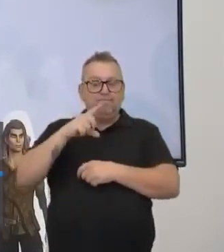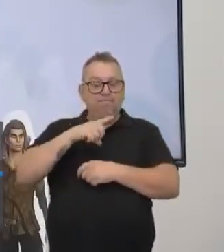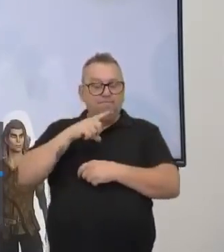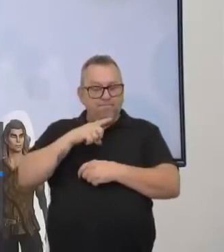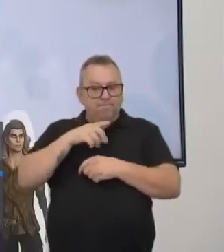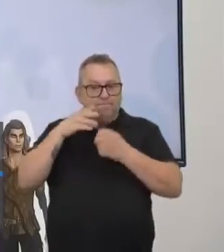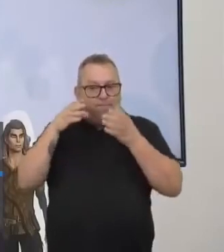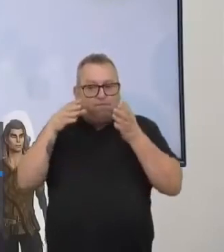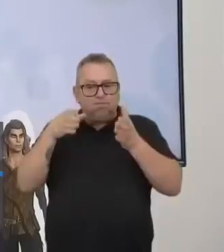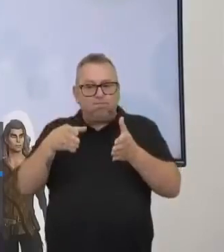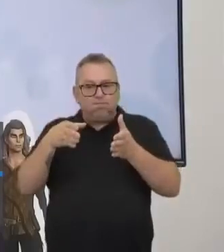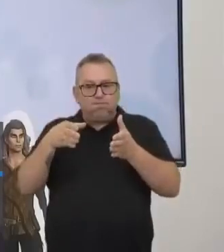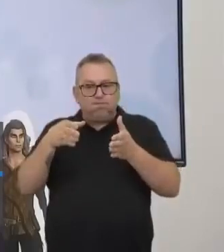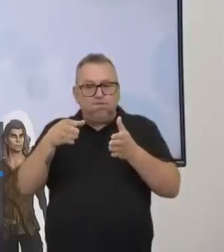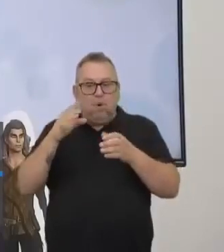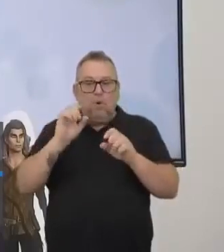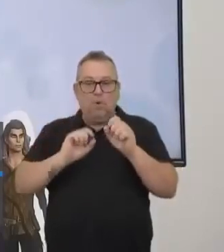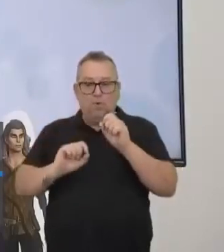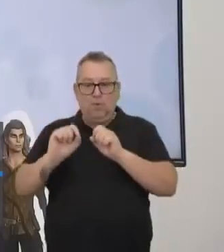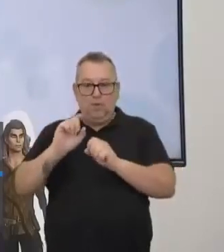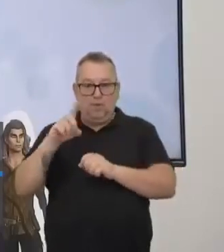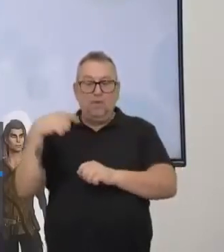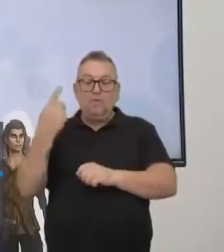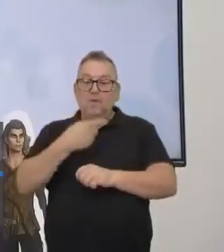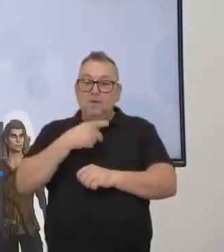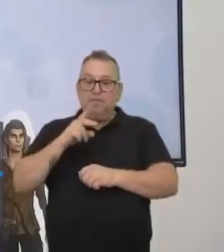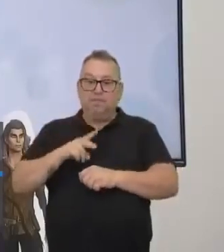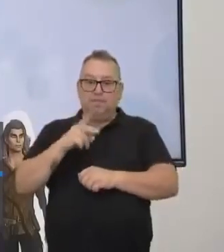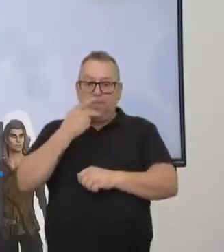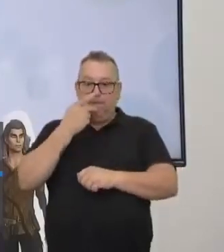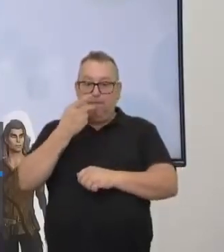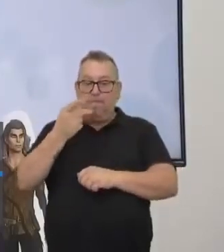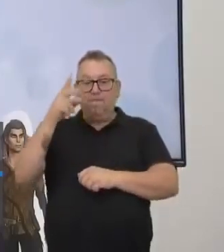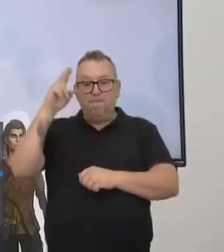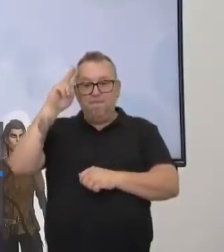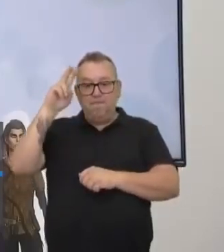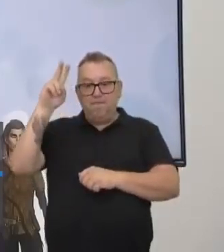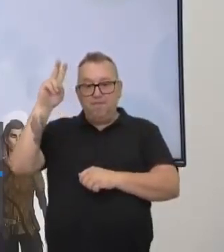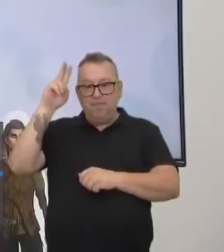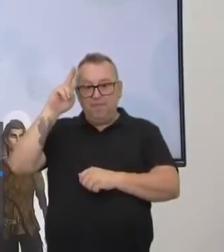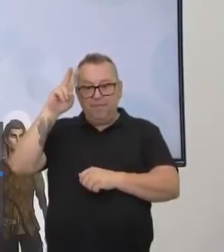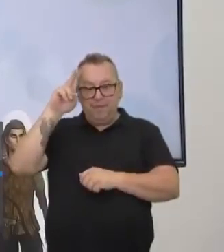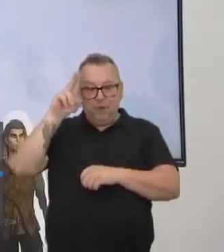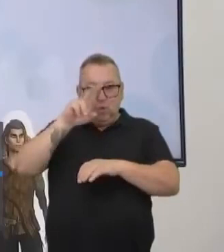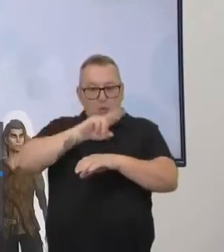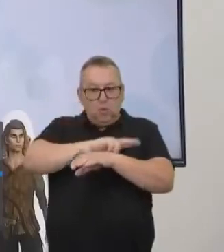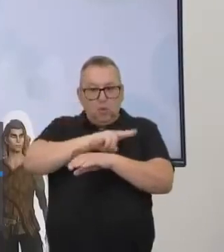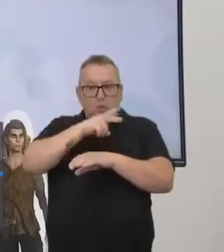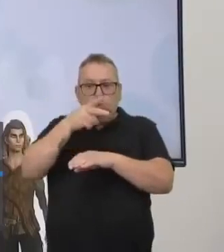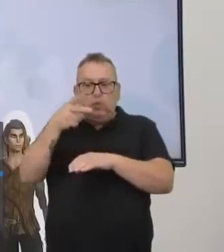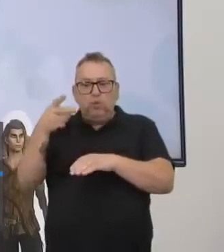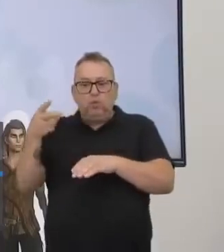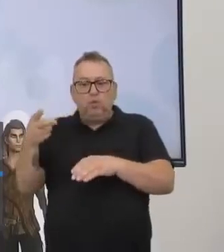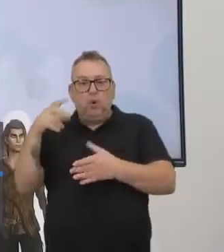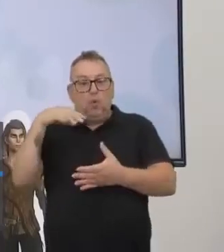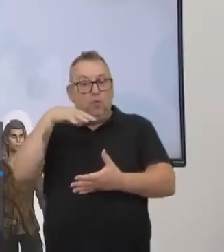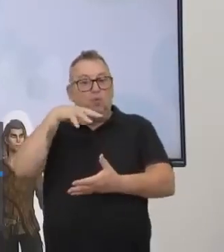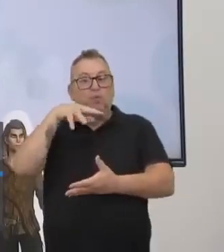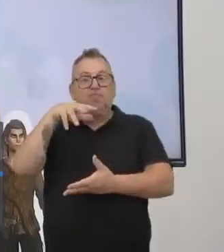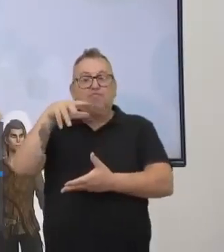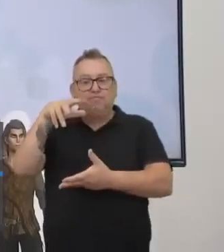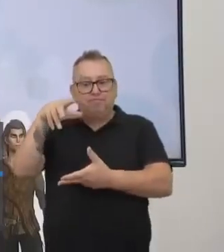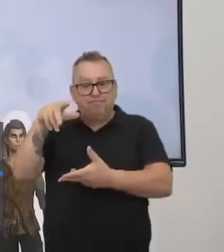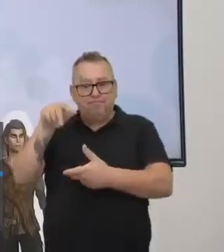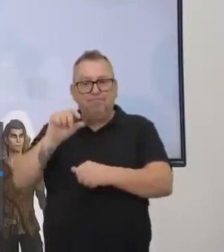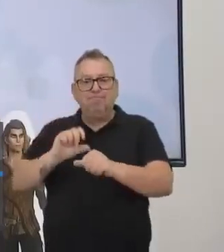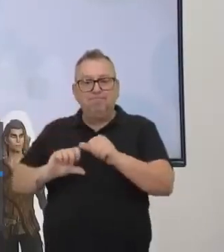afinco, né? Afinal de contas, como a gente sempre fala, né? História, essa transição de um mundo para o outro, né? A gente saiu da antiguidade,